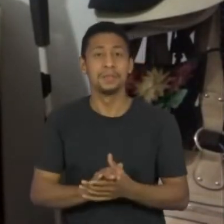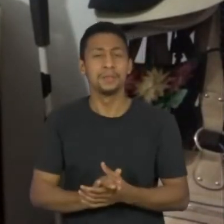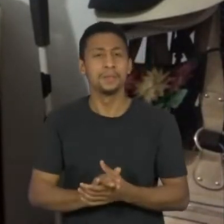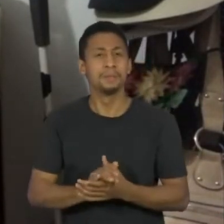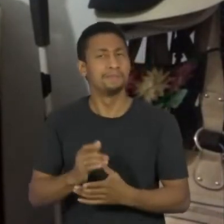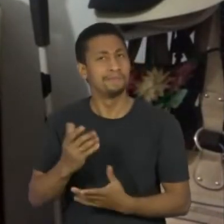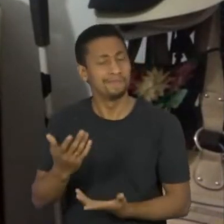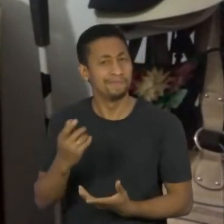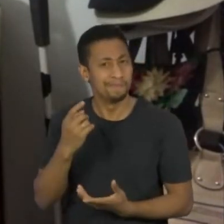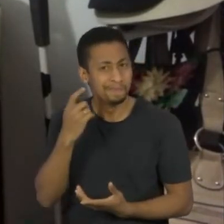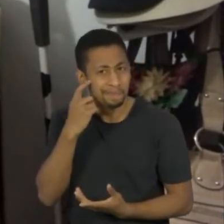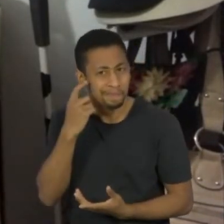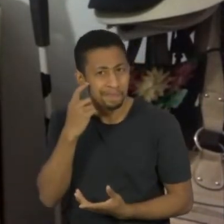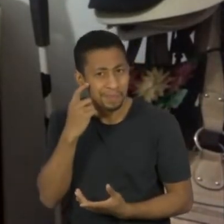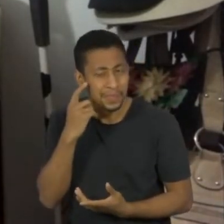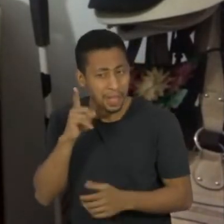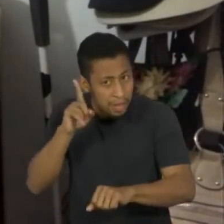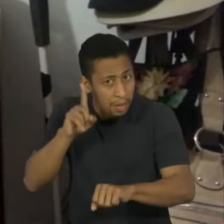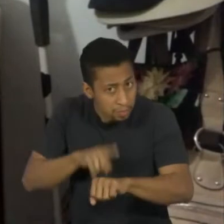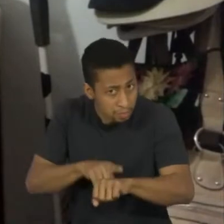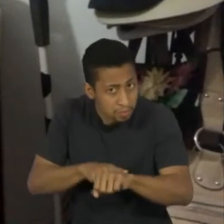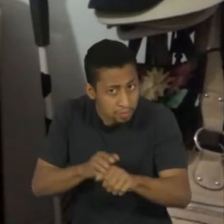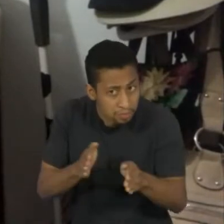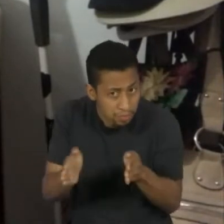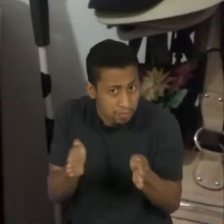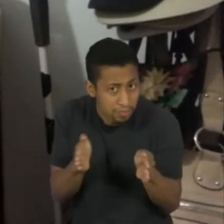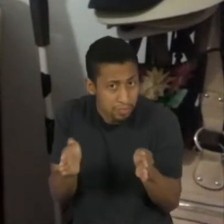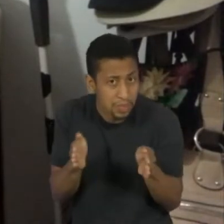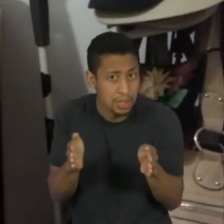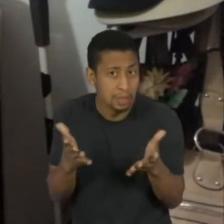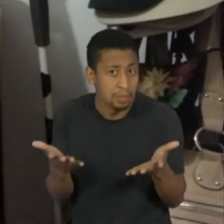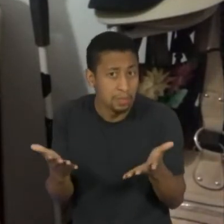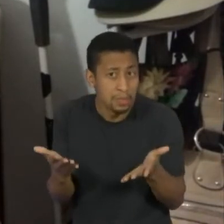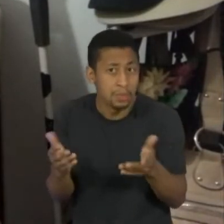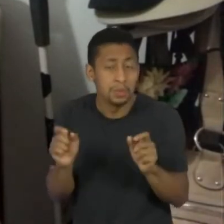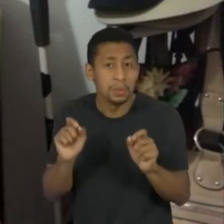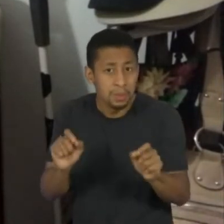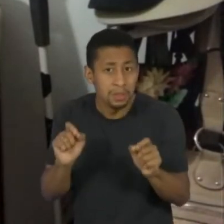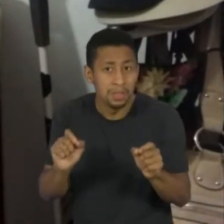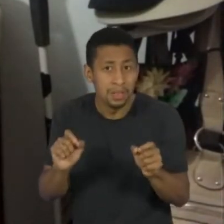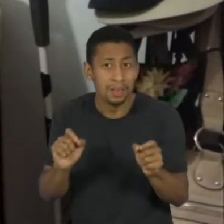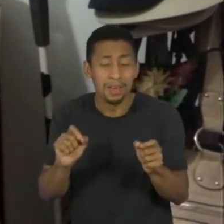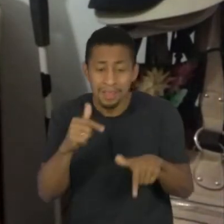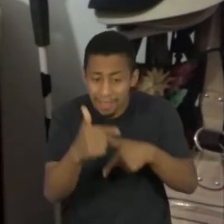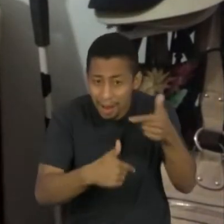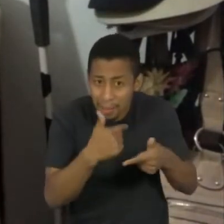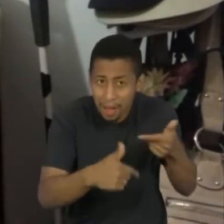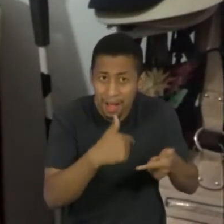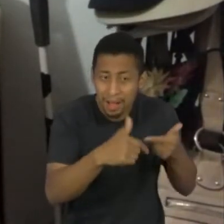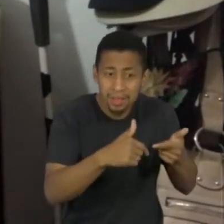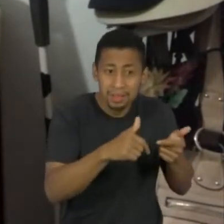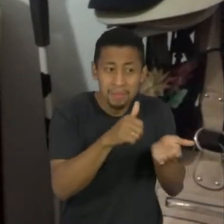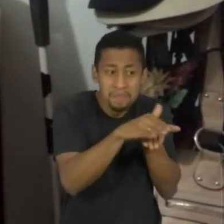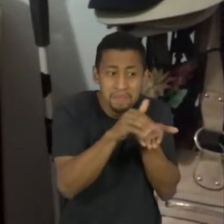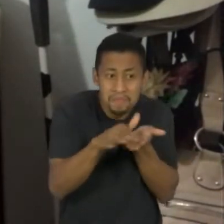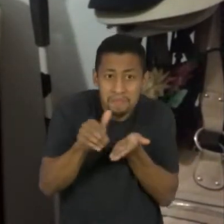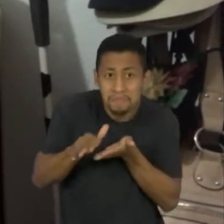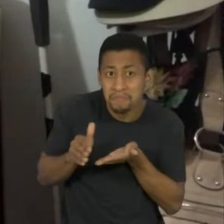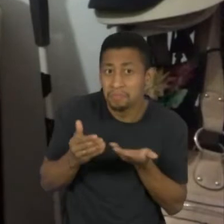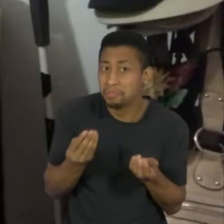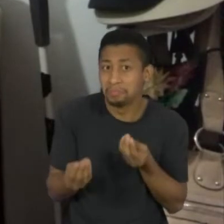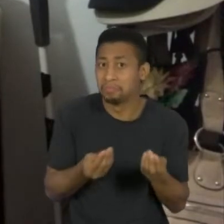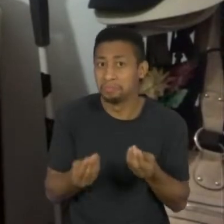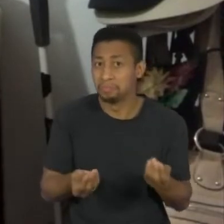E será que já é esse momento das proteções estarem sendo tiradas, né? É como você mesmo, será que